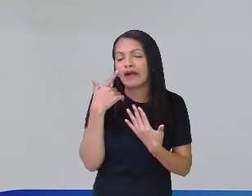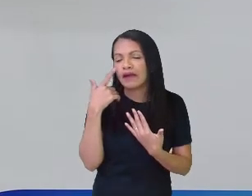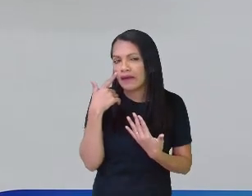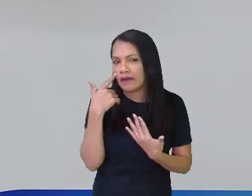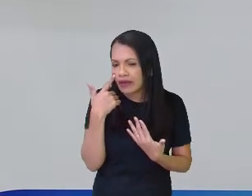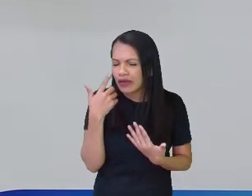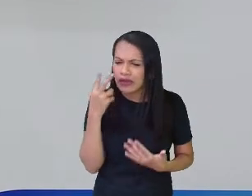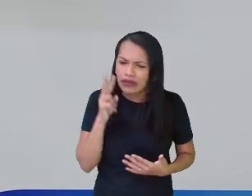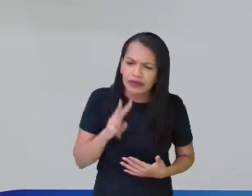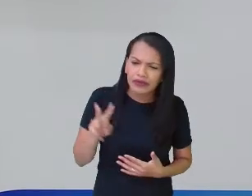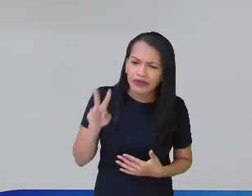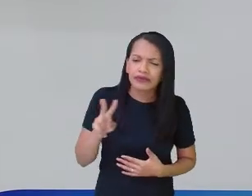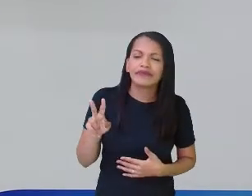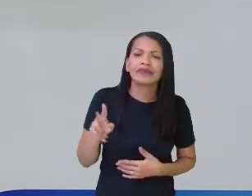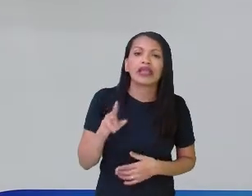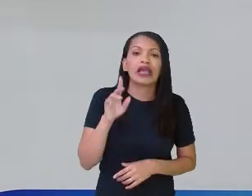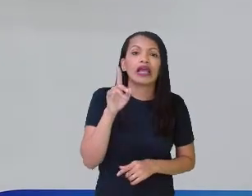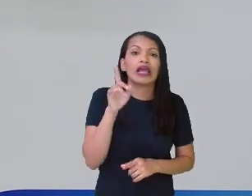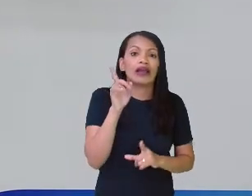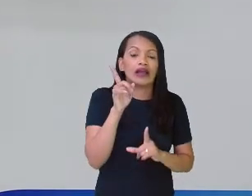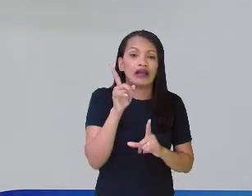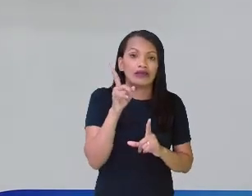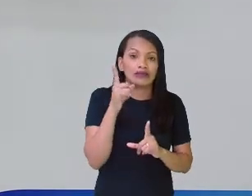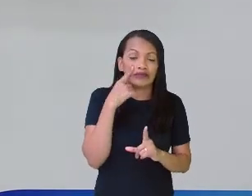tabelas são mais objetivas.